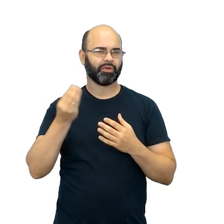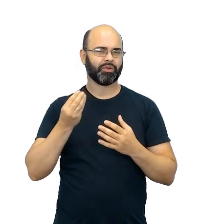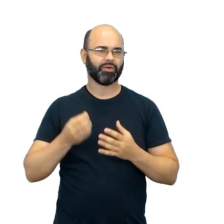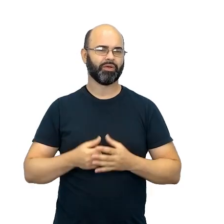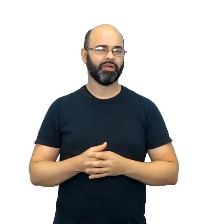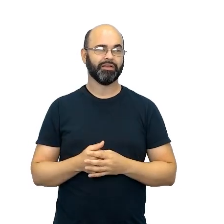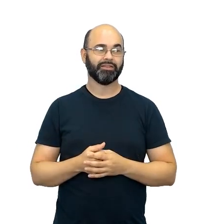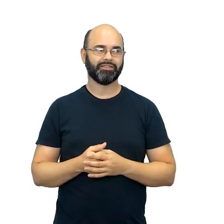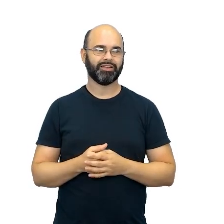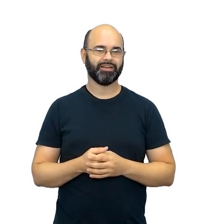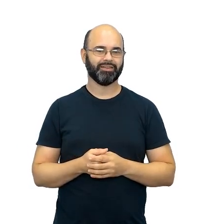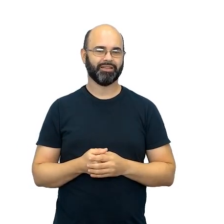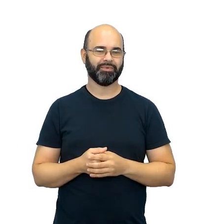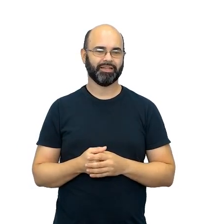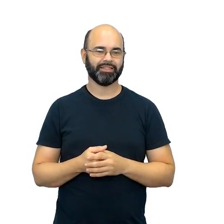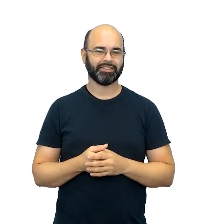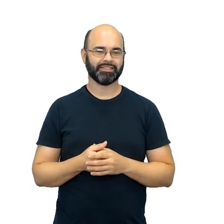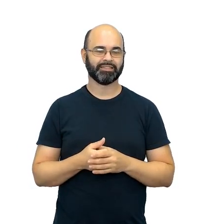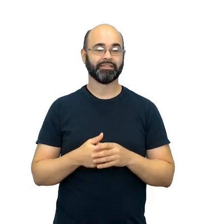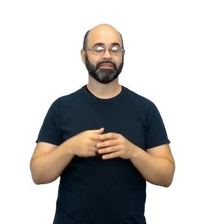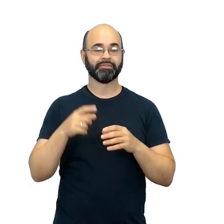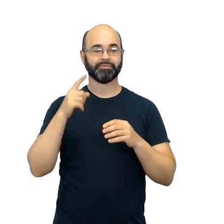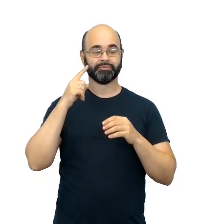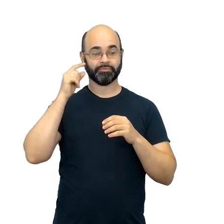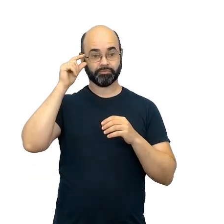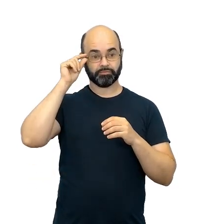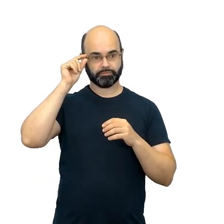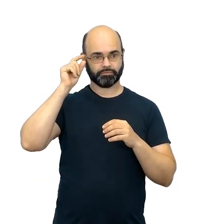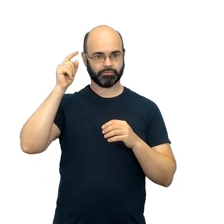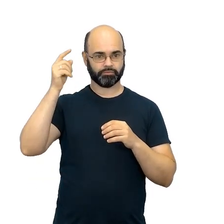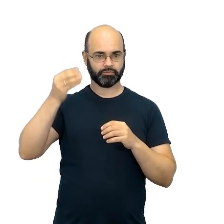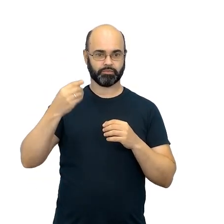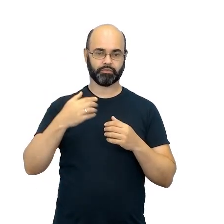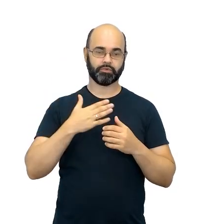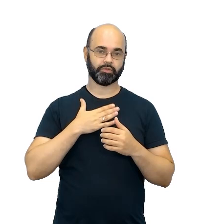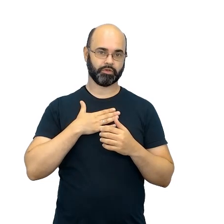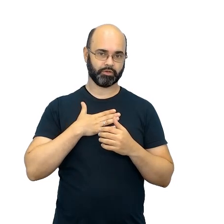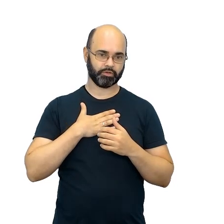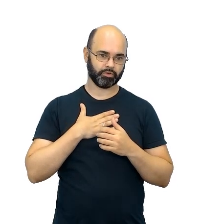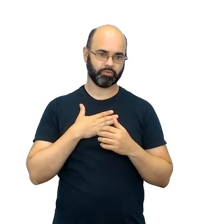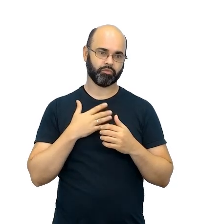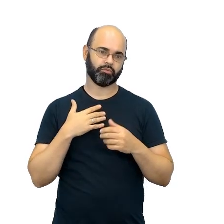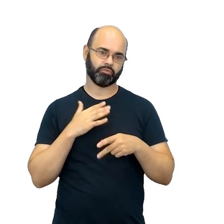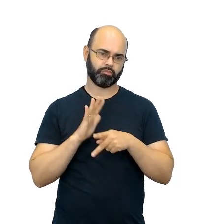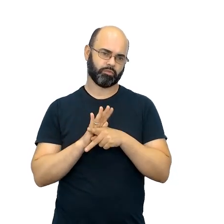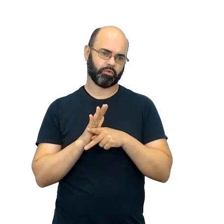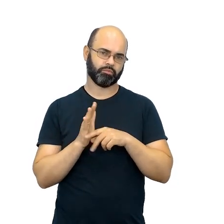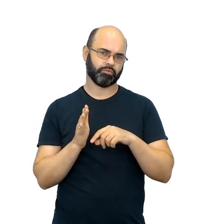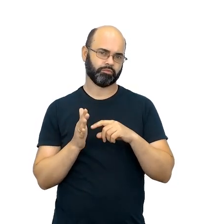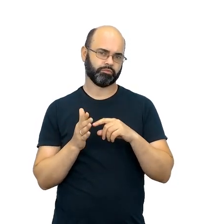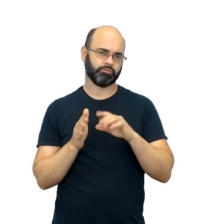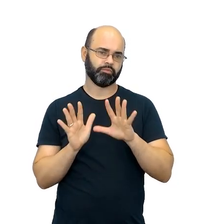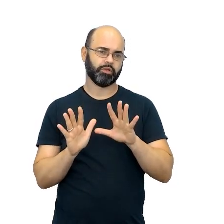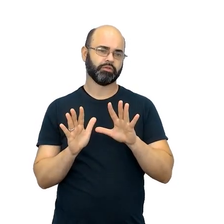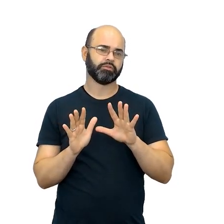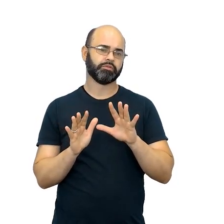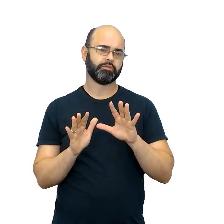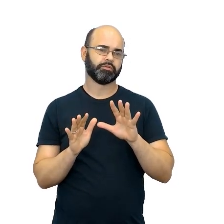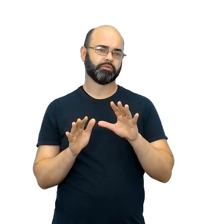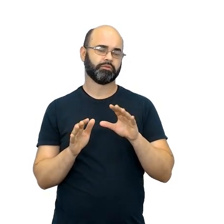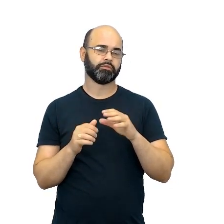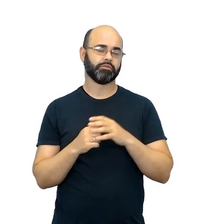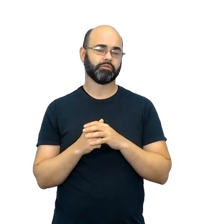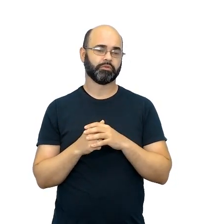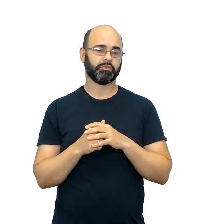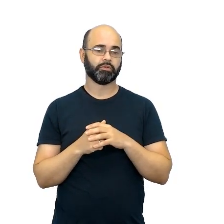experimento. A gente vai trabalhar com outro experimento. Eu tenho um modelo de relatório, né? E assim,